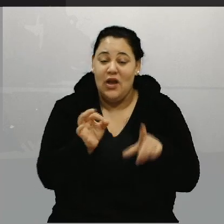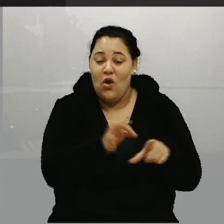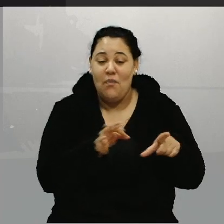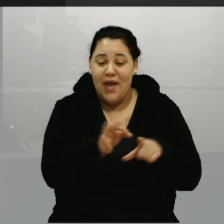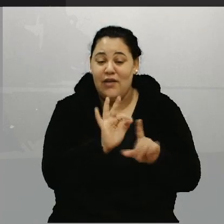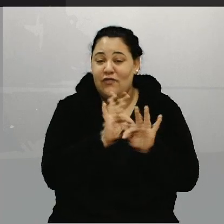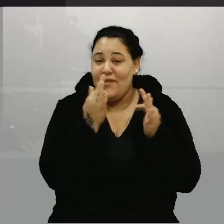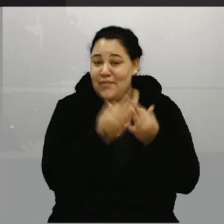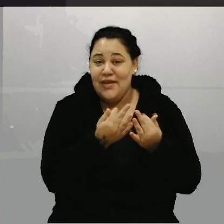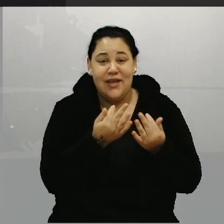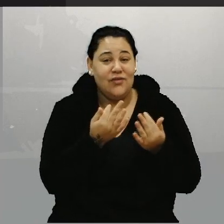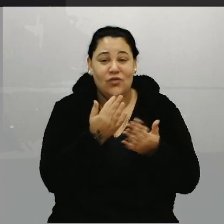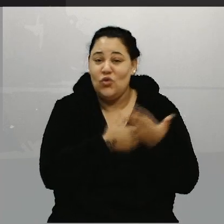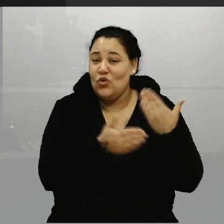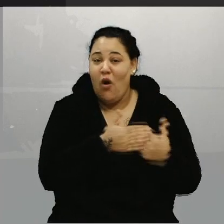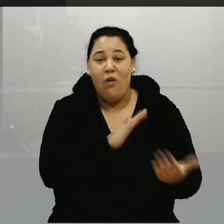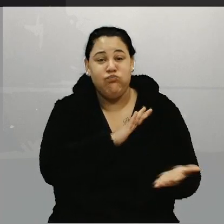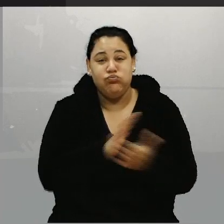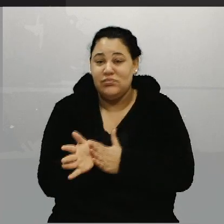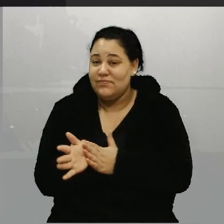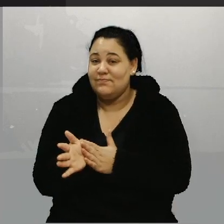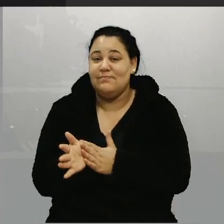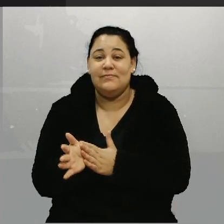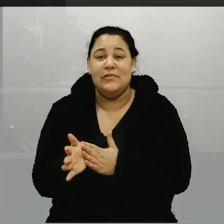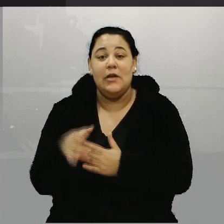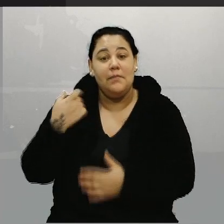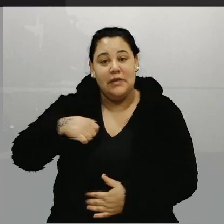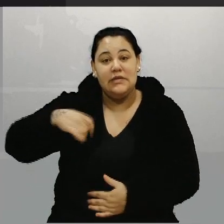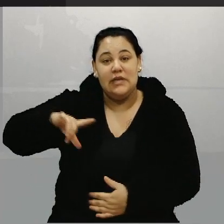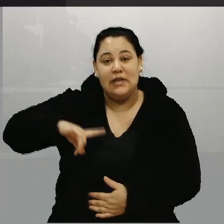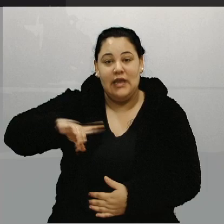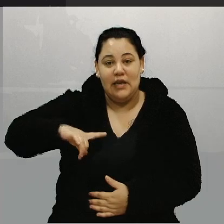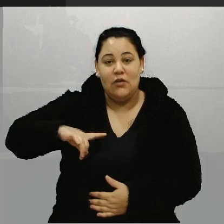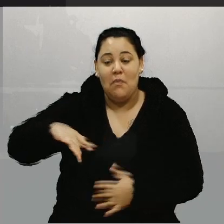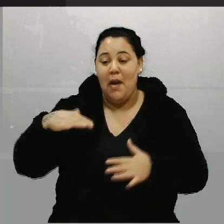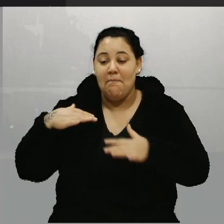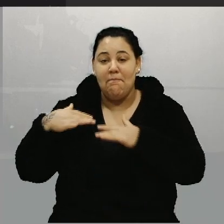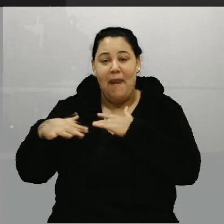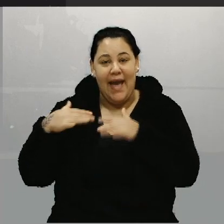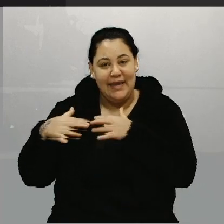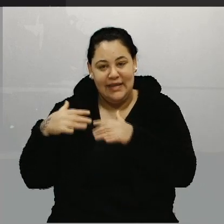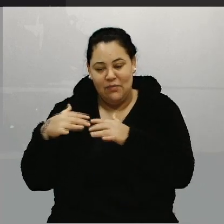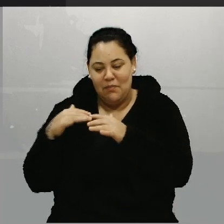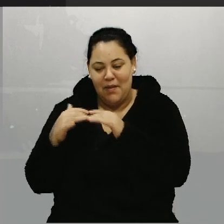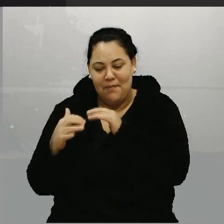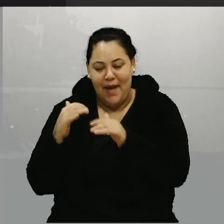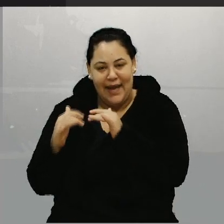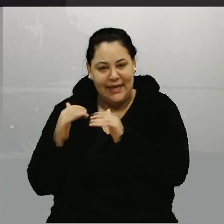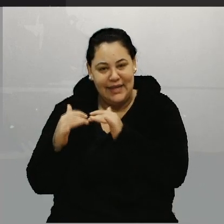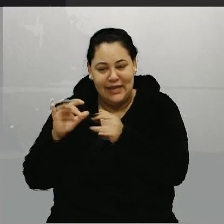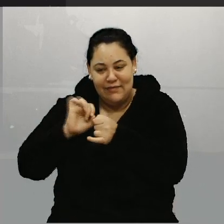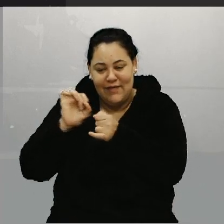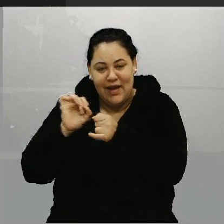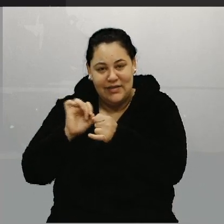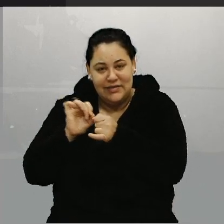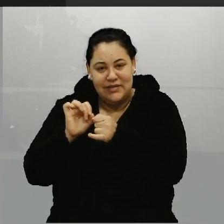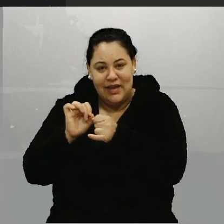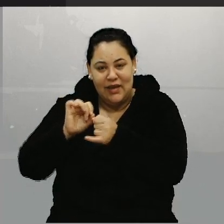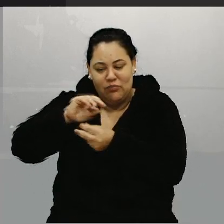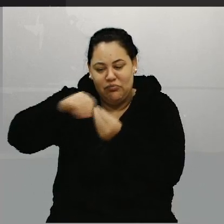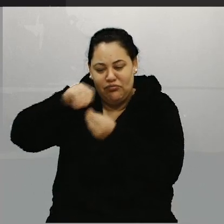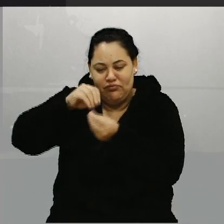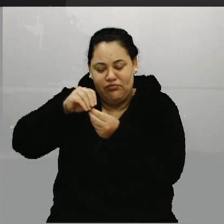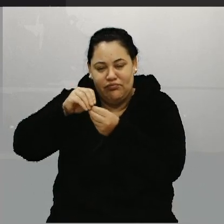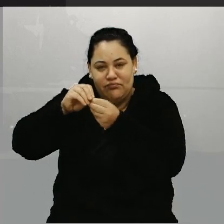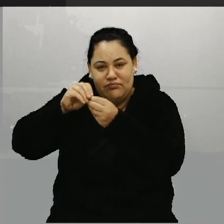um equipamento que faça essa trituração, essa gestão, essa manipulação. Aqui fala um economista,